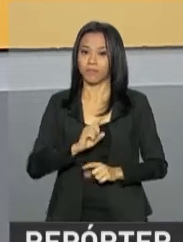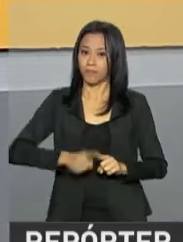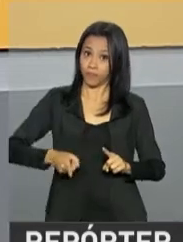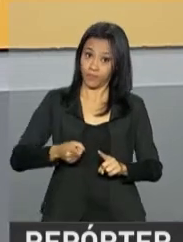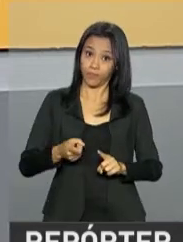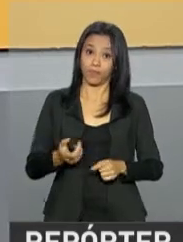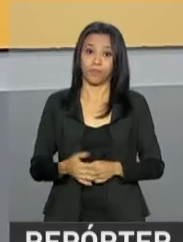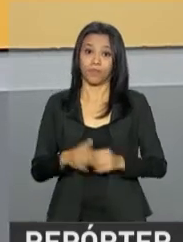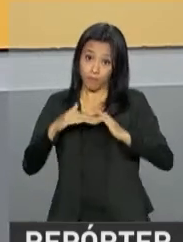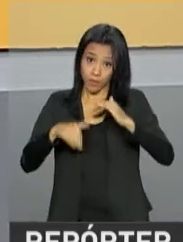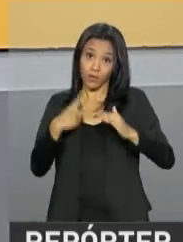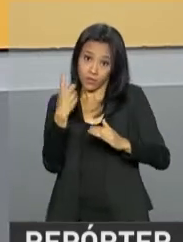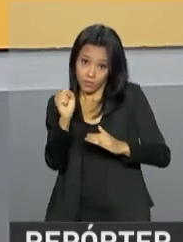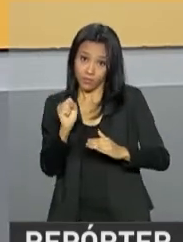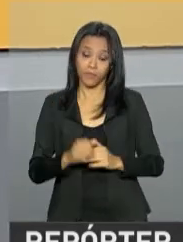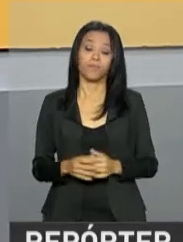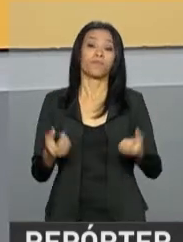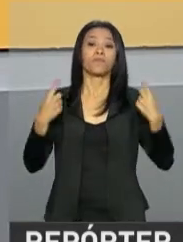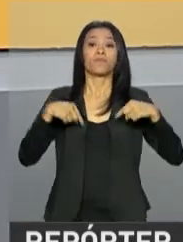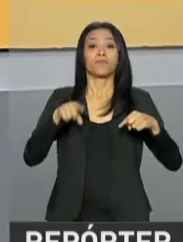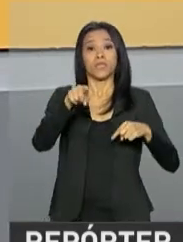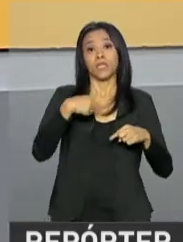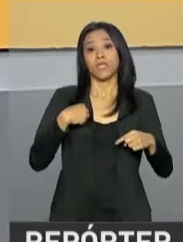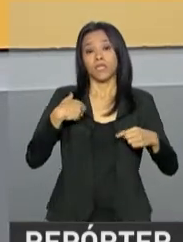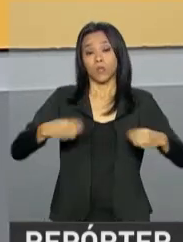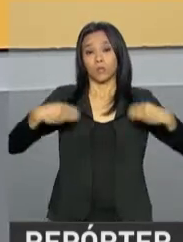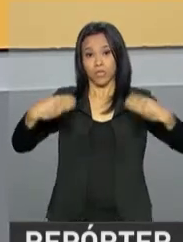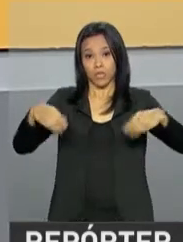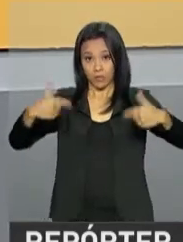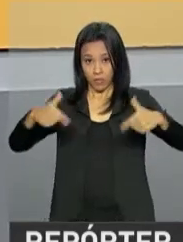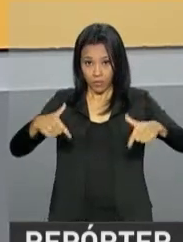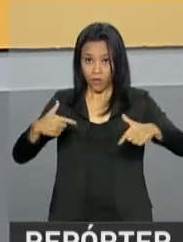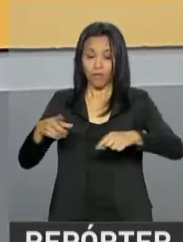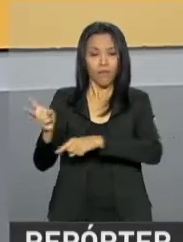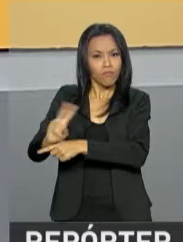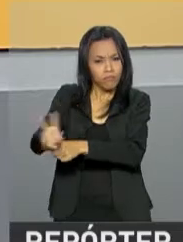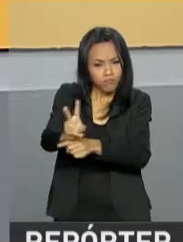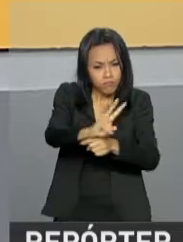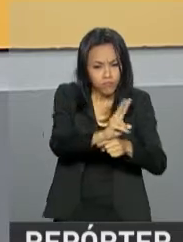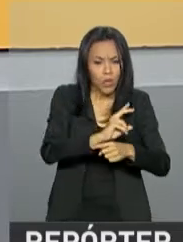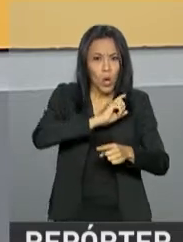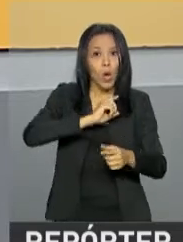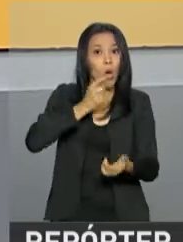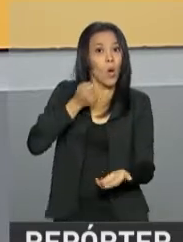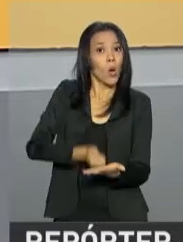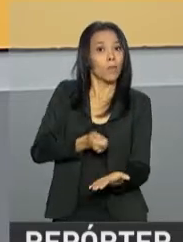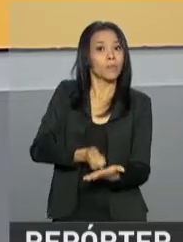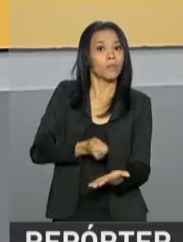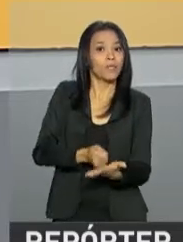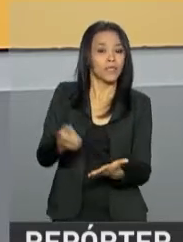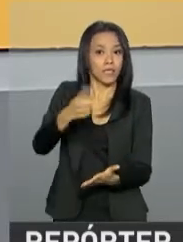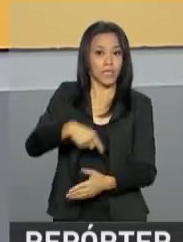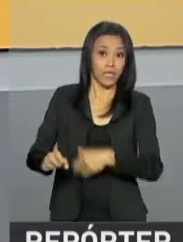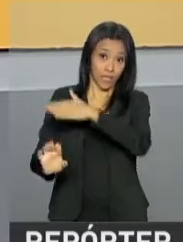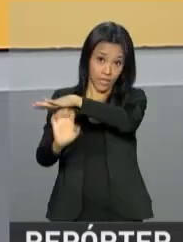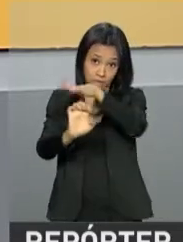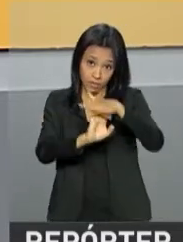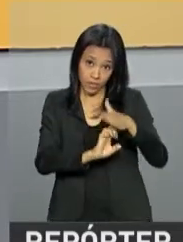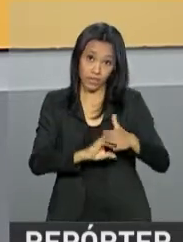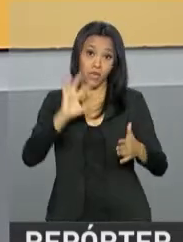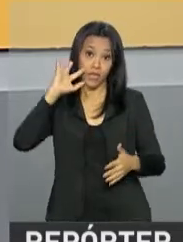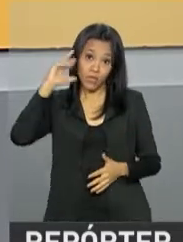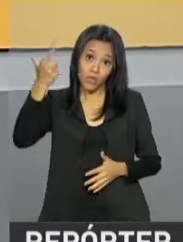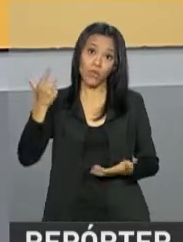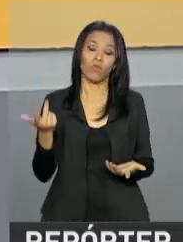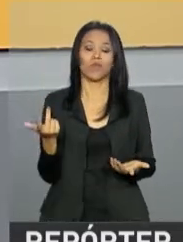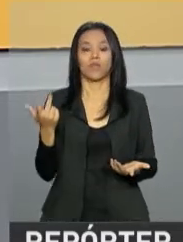alguns casos as ações de fiscalização do ministério do trabalho obrigam que as empresas regularizem a situação dos adolescentes que